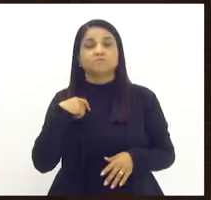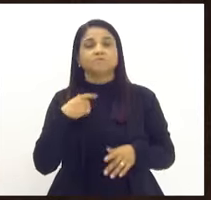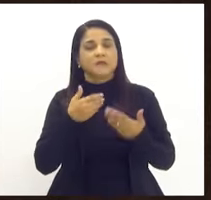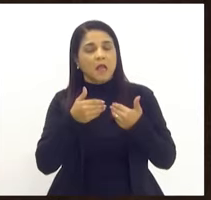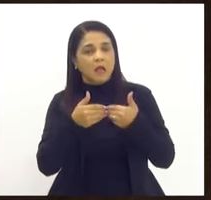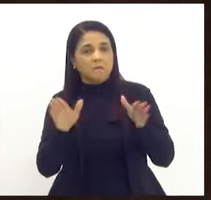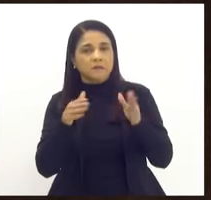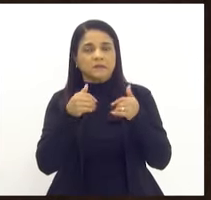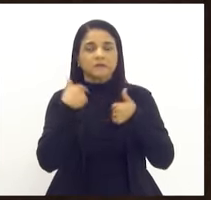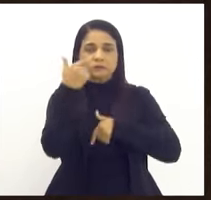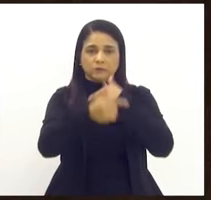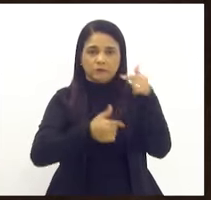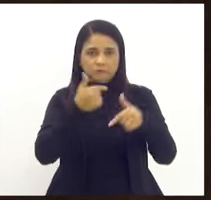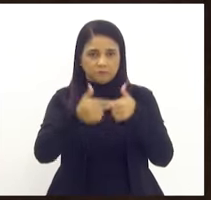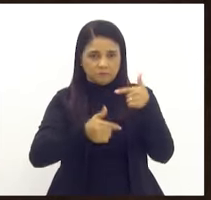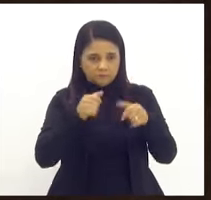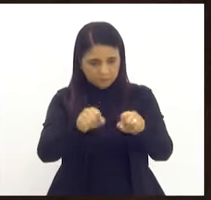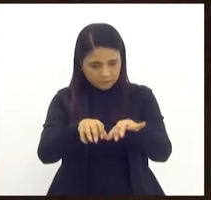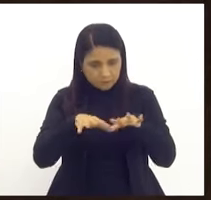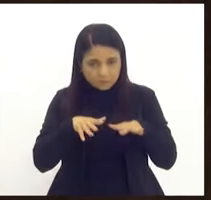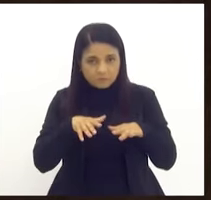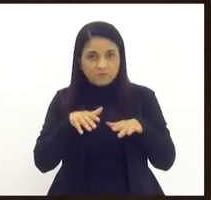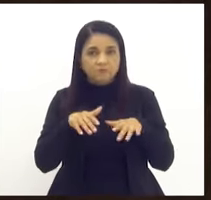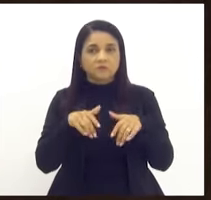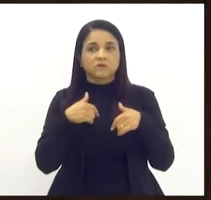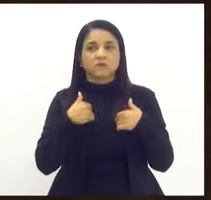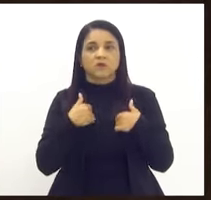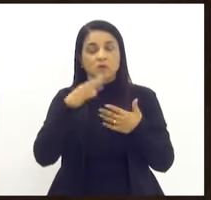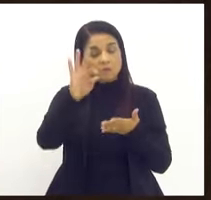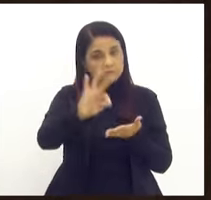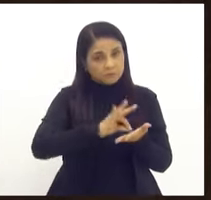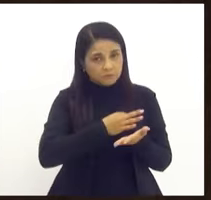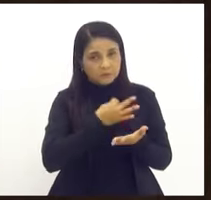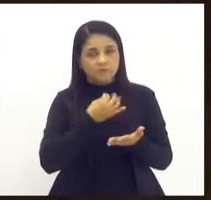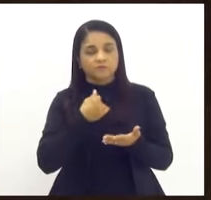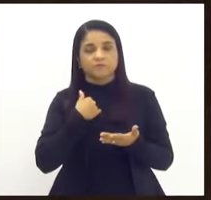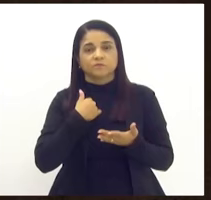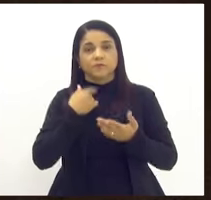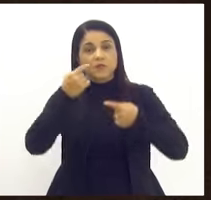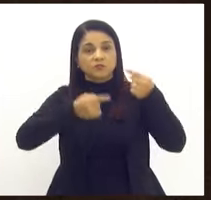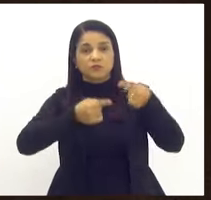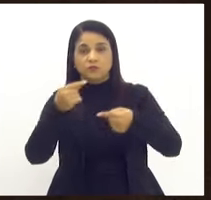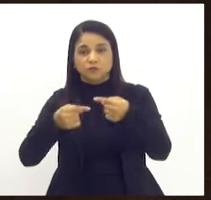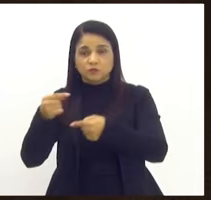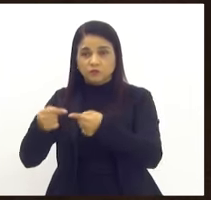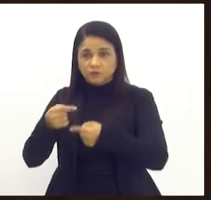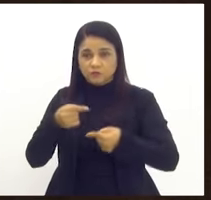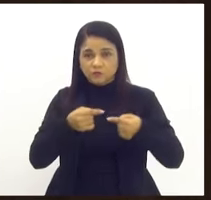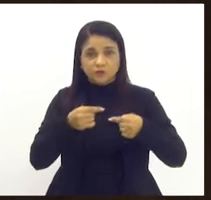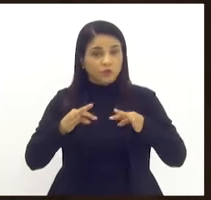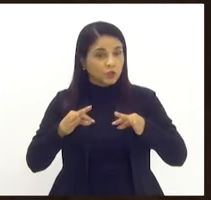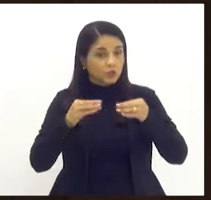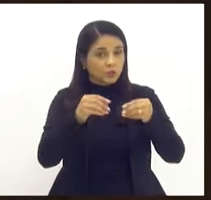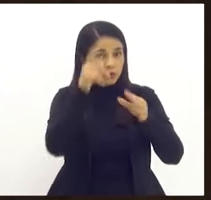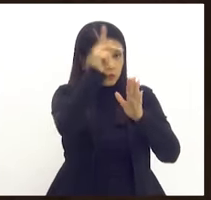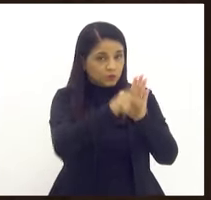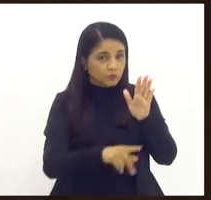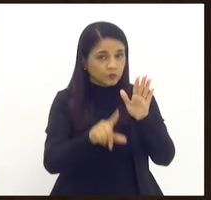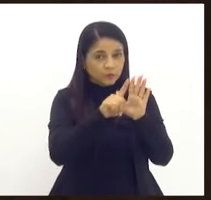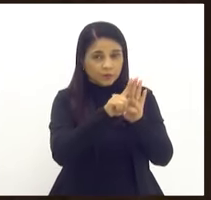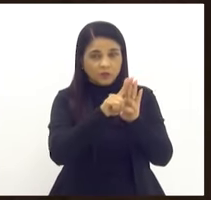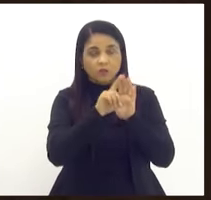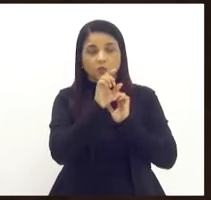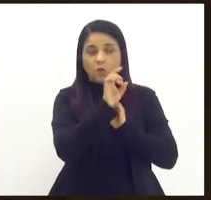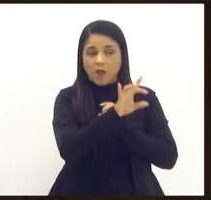presente eu estou me inscrevendo para discutir todos os projetos